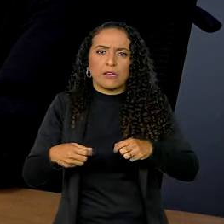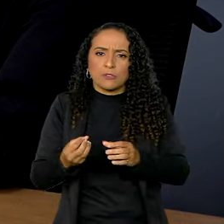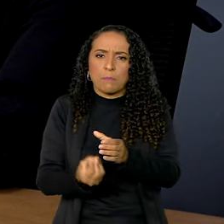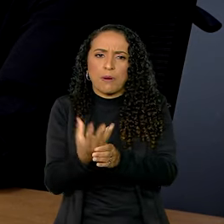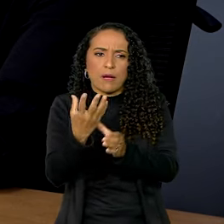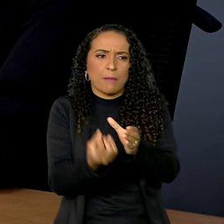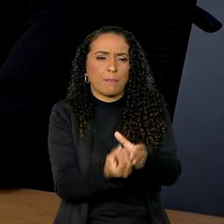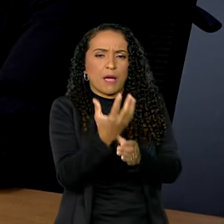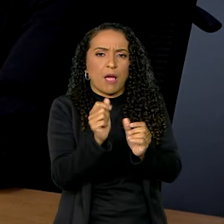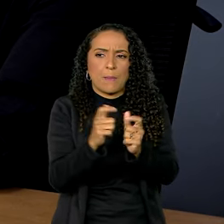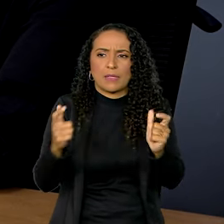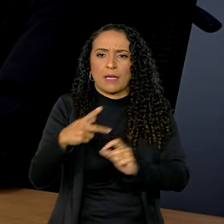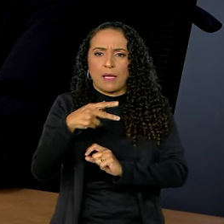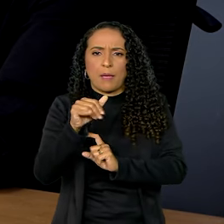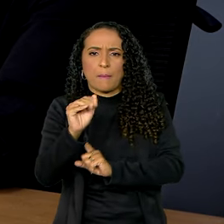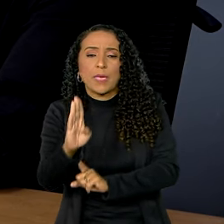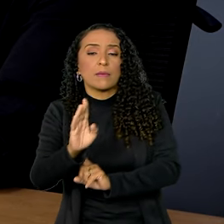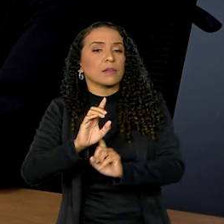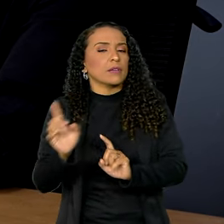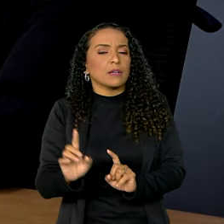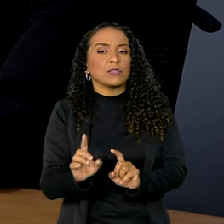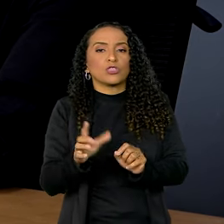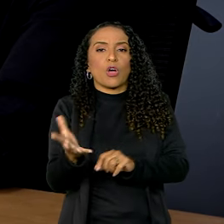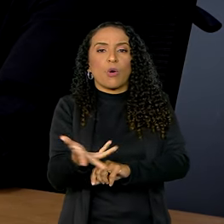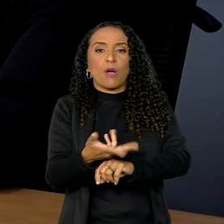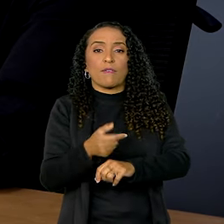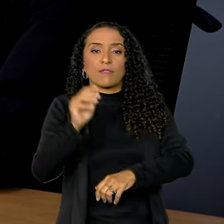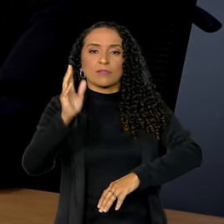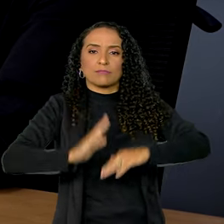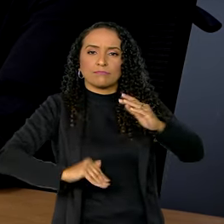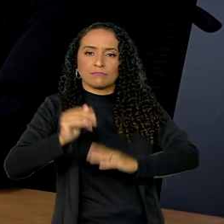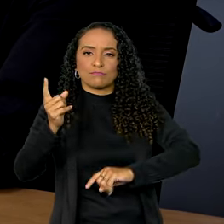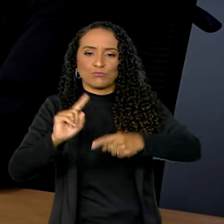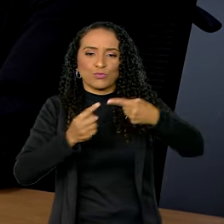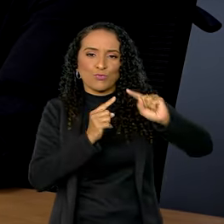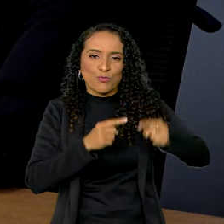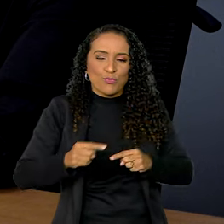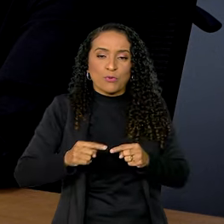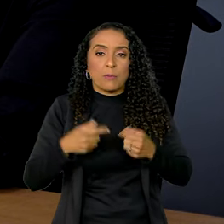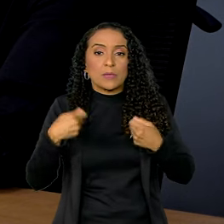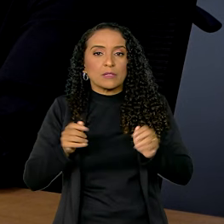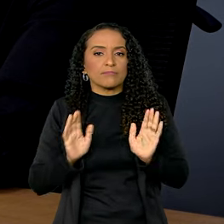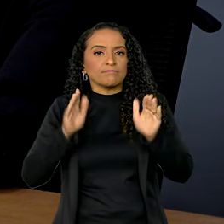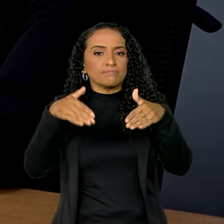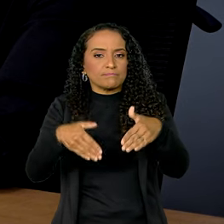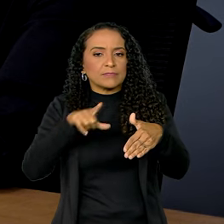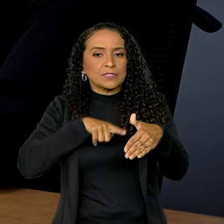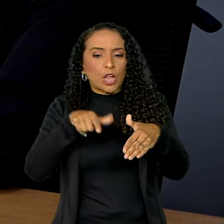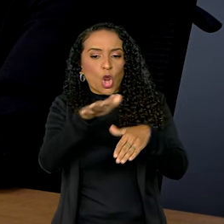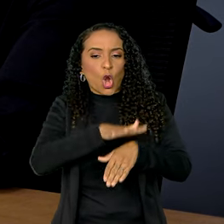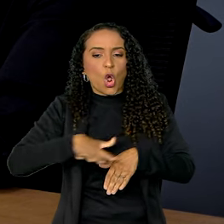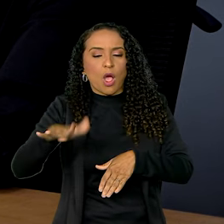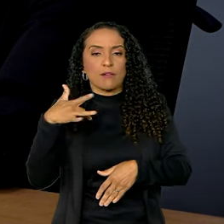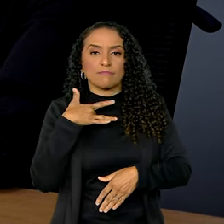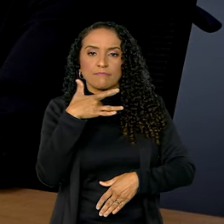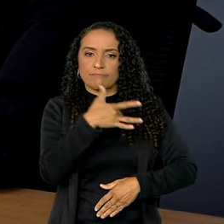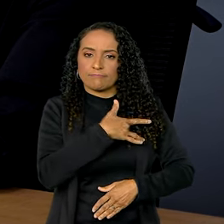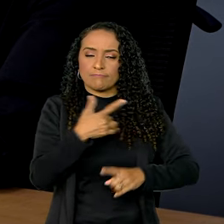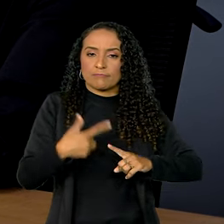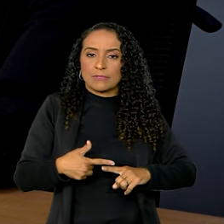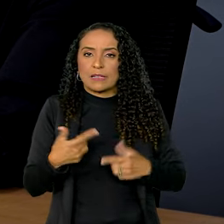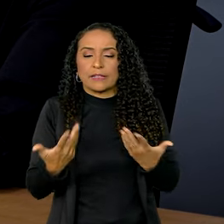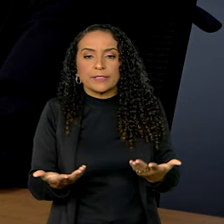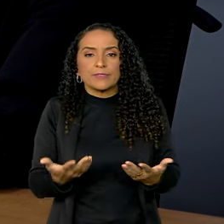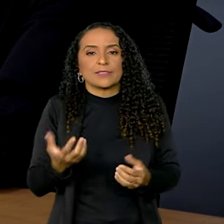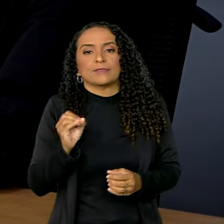de se produzir de se aumentar PIB né então se qualifica a discussão A gente precisa centralmente de ter um ambiente saudável porque